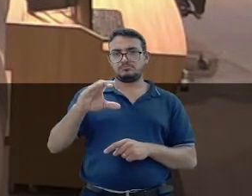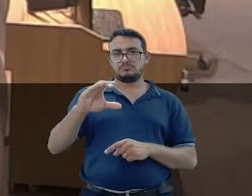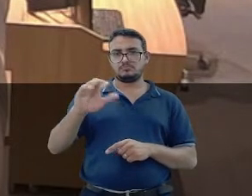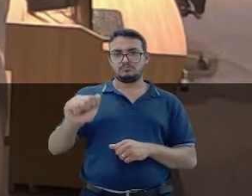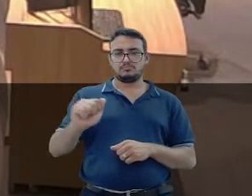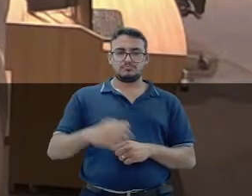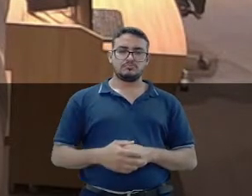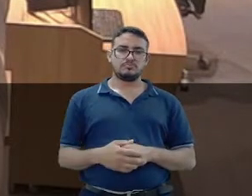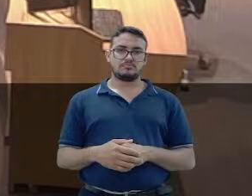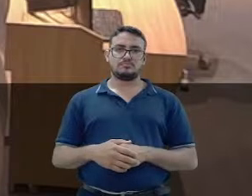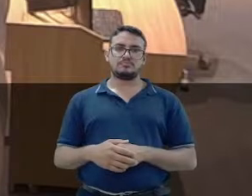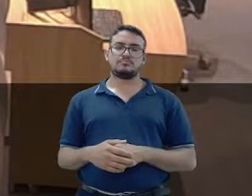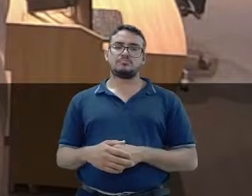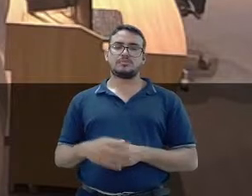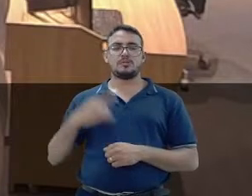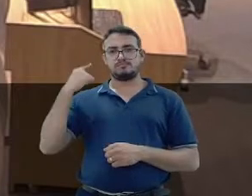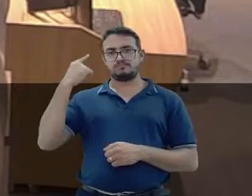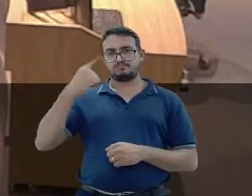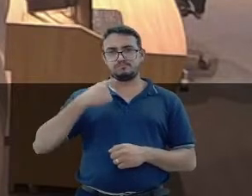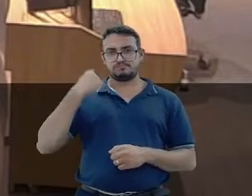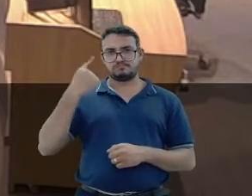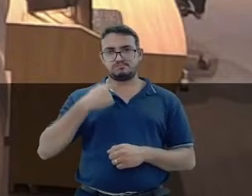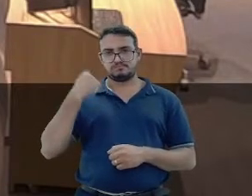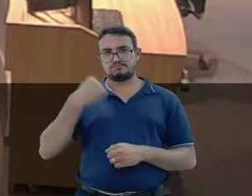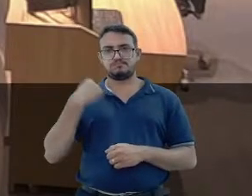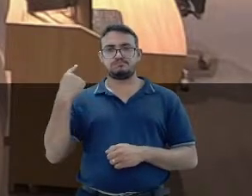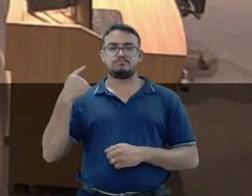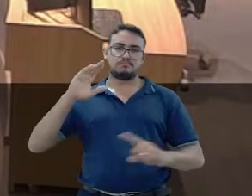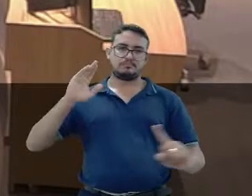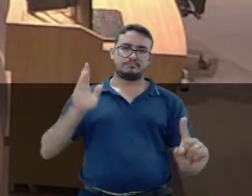Medeiros, advogada da recorrente reclamada.